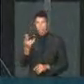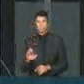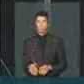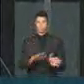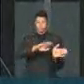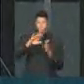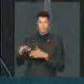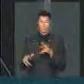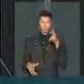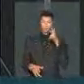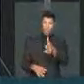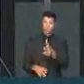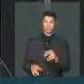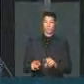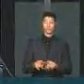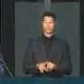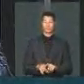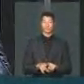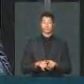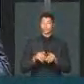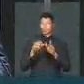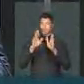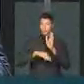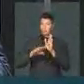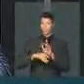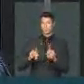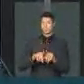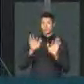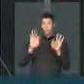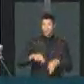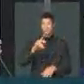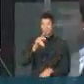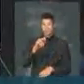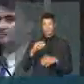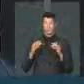Corte em despesas excessivas e fim de privilégios.